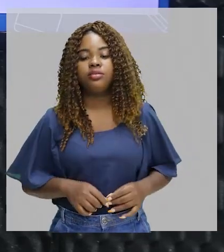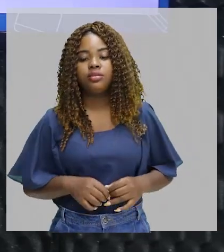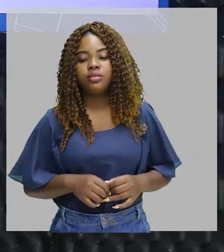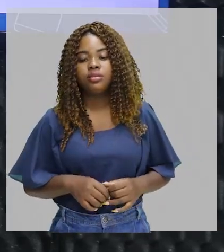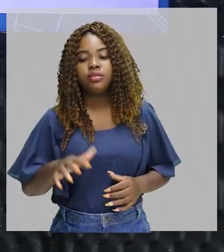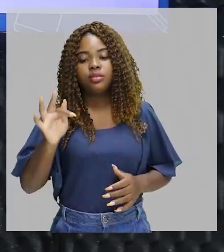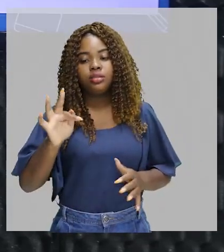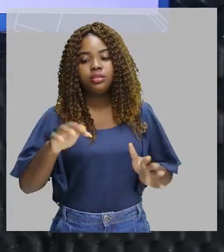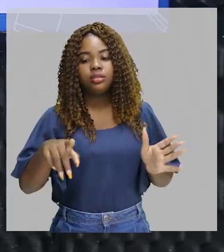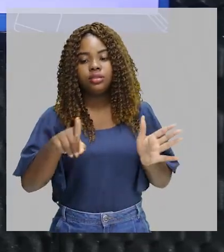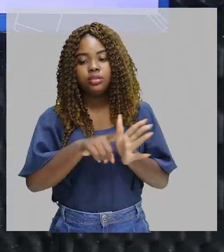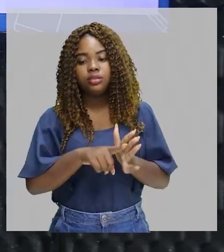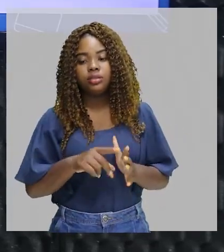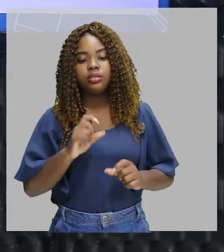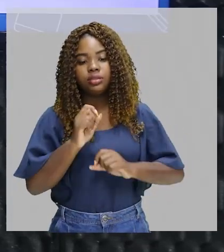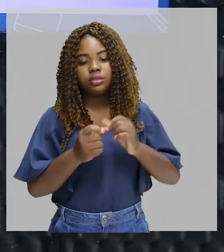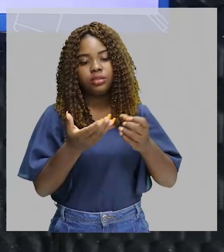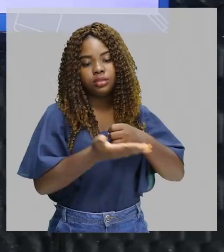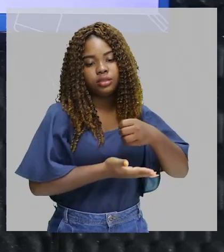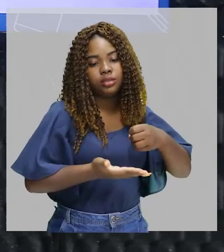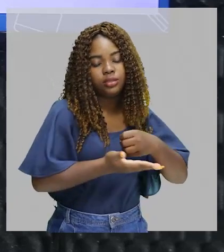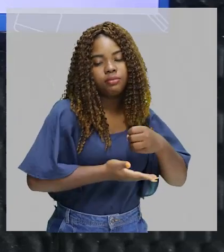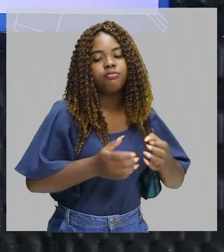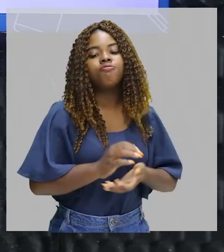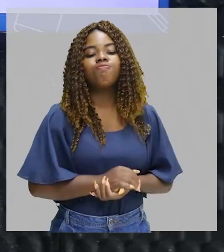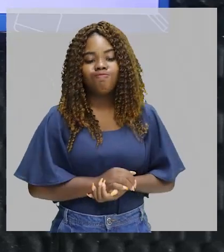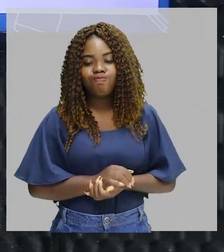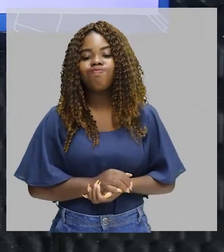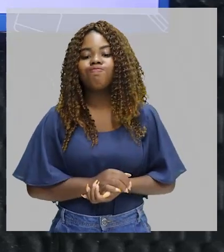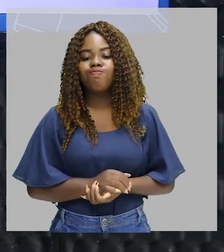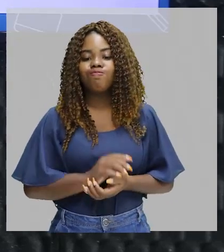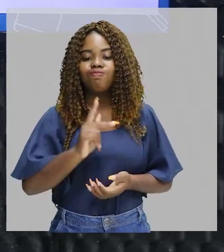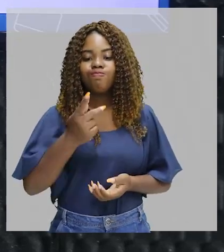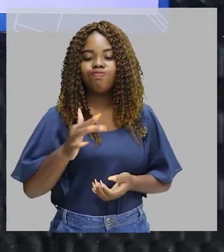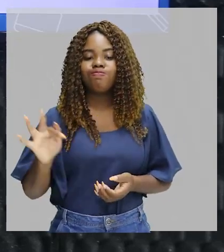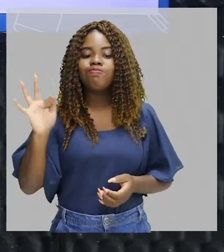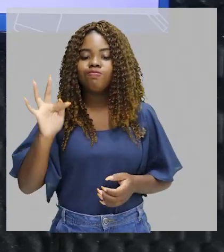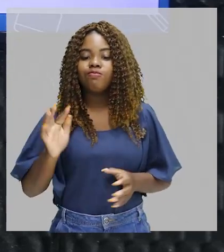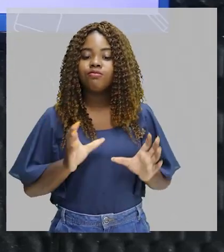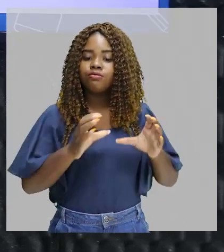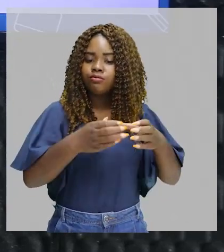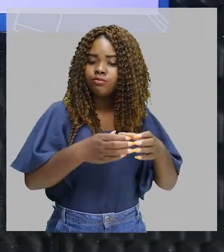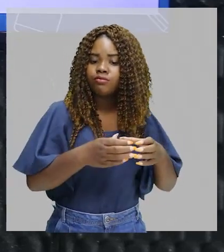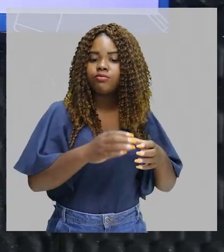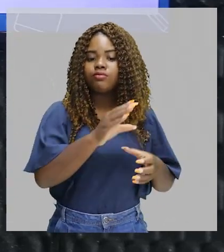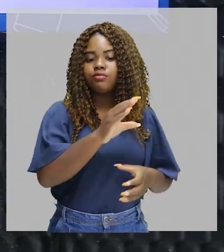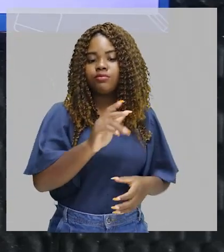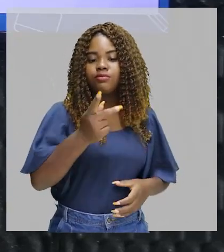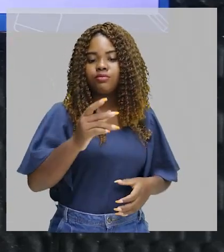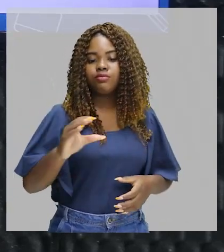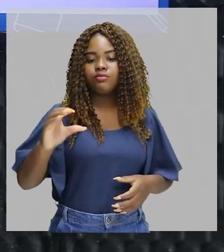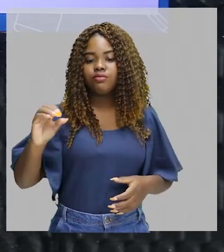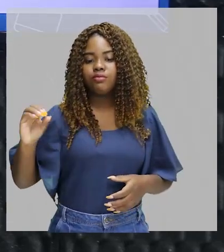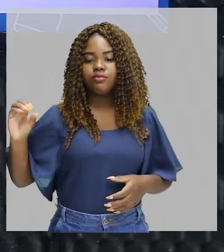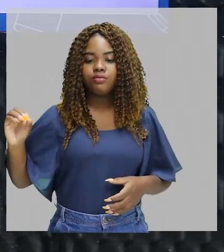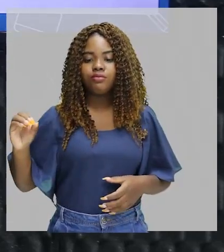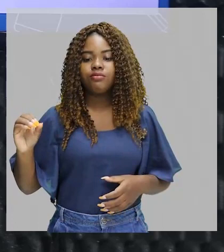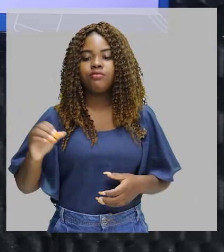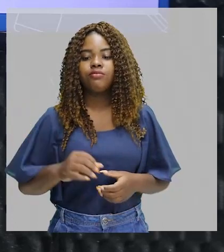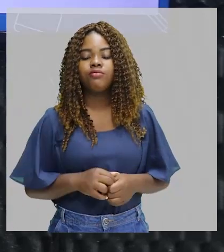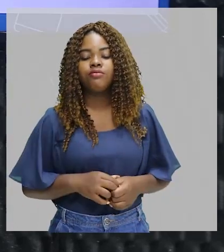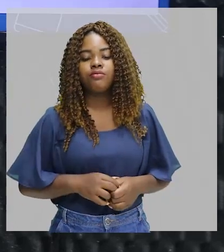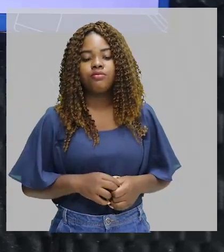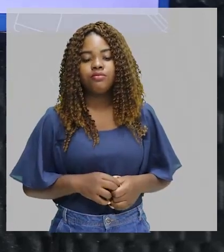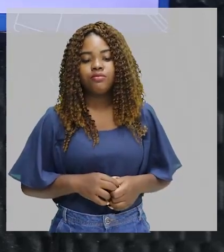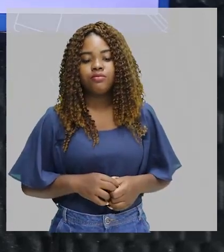Então, o F- é a base conjugada do HF. Então, o grupo acetato e o grupo